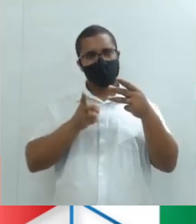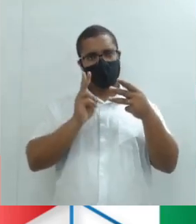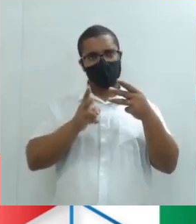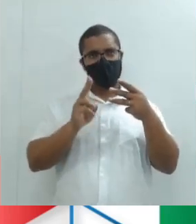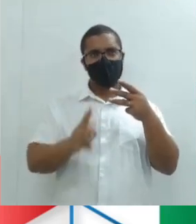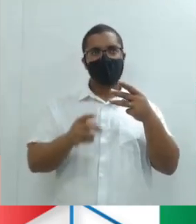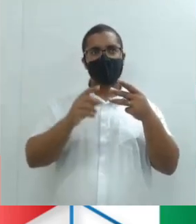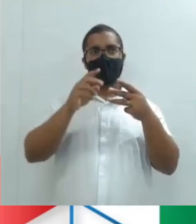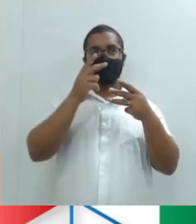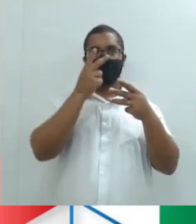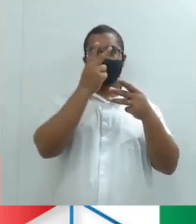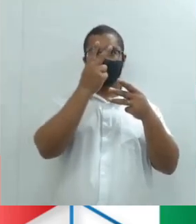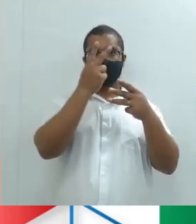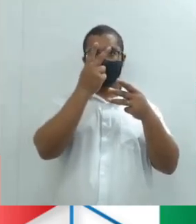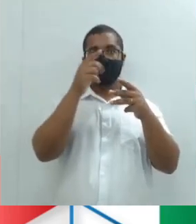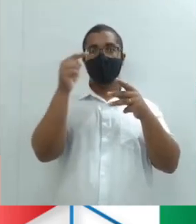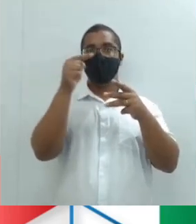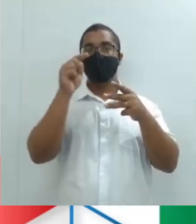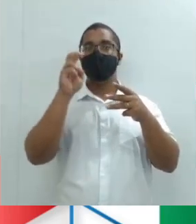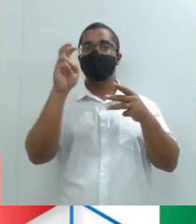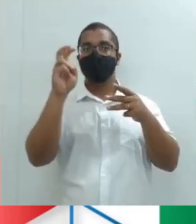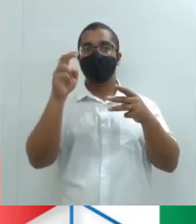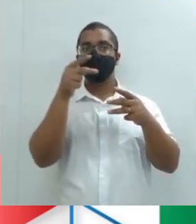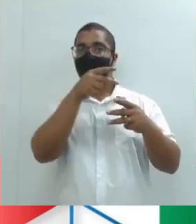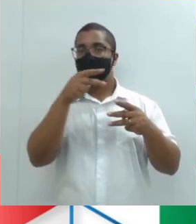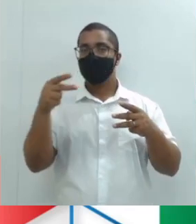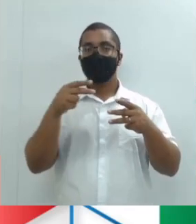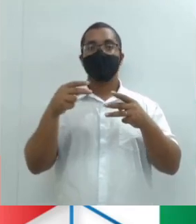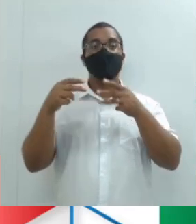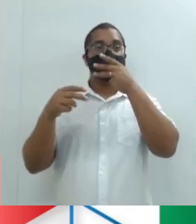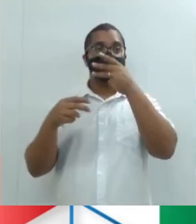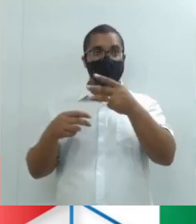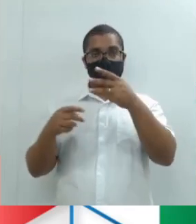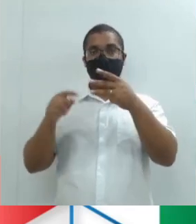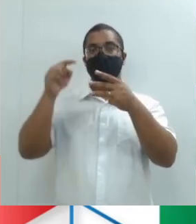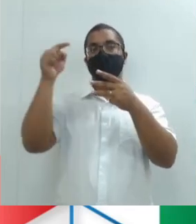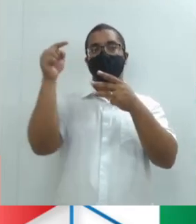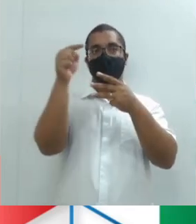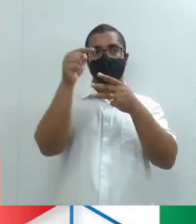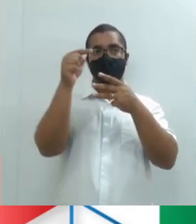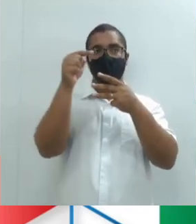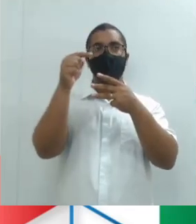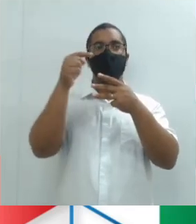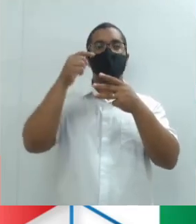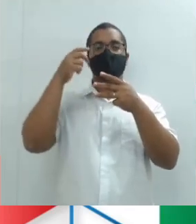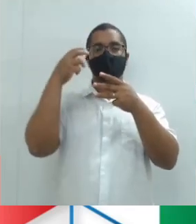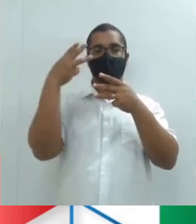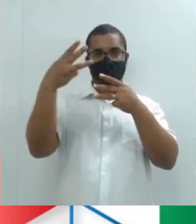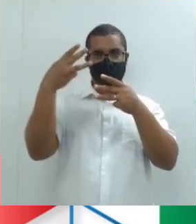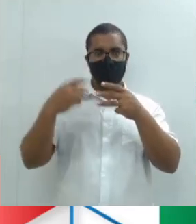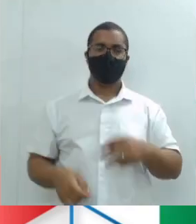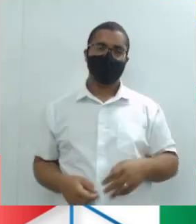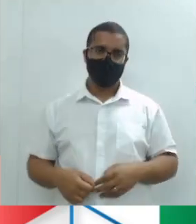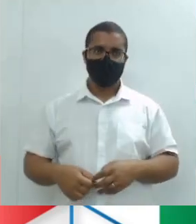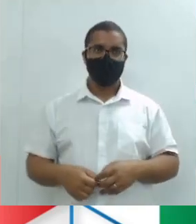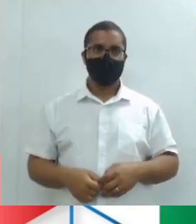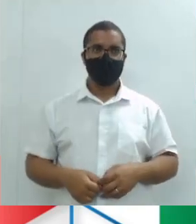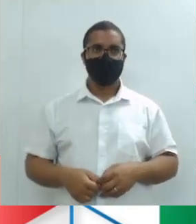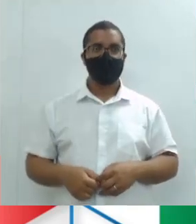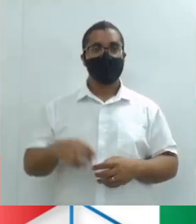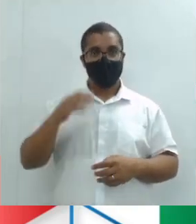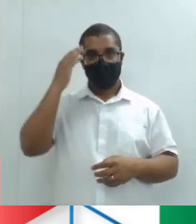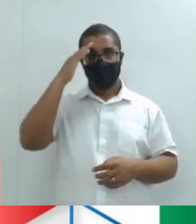mais menos 5, mais com menos dá menos, fica 2 menos 5. Eu estou devendo 5, tenho 2 para pagar,